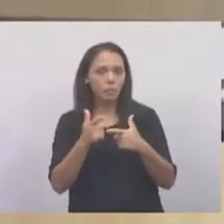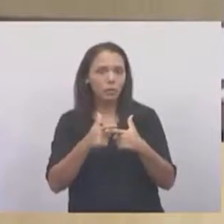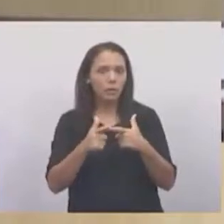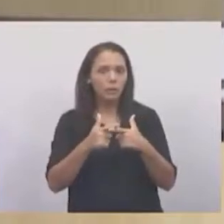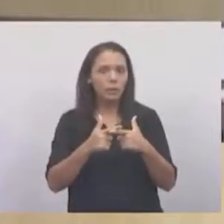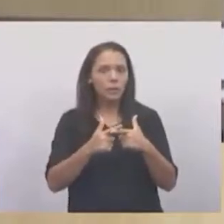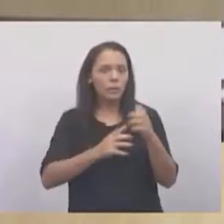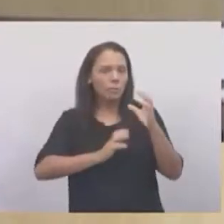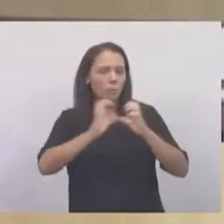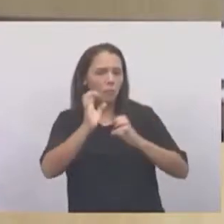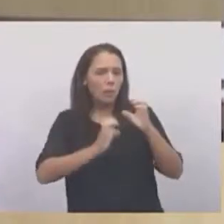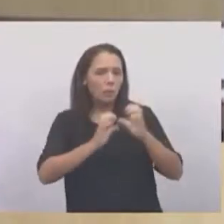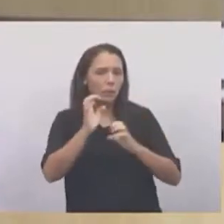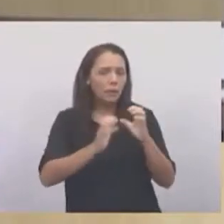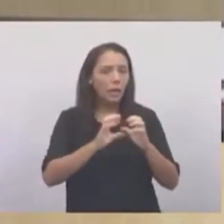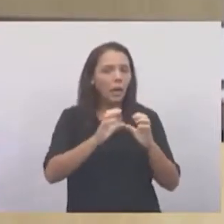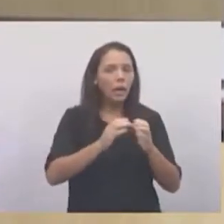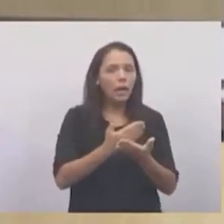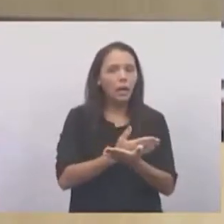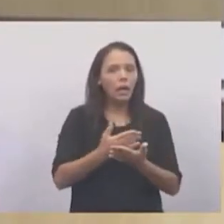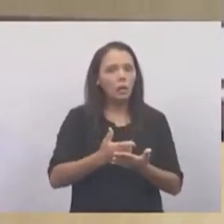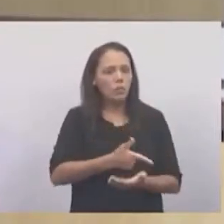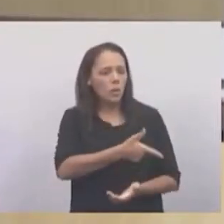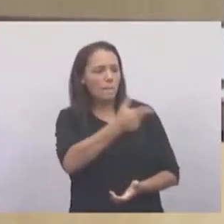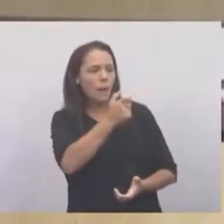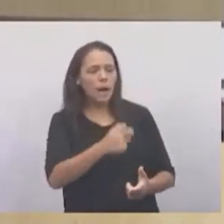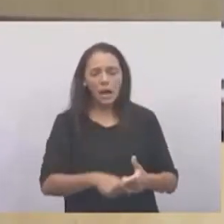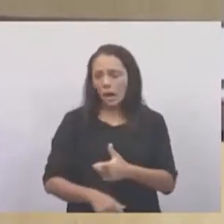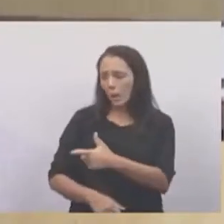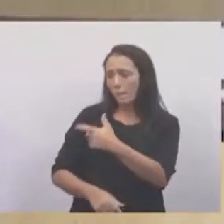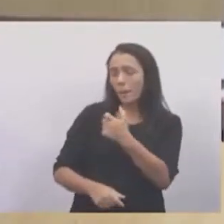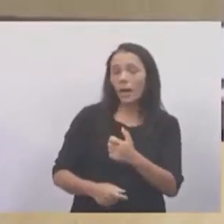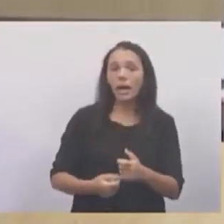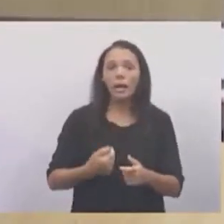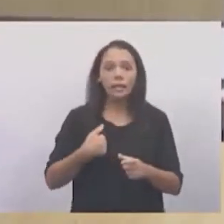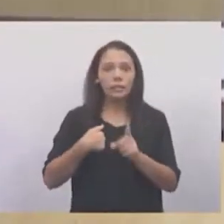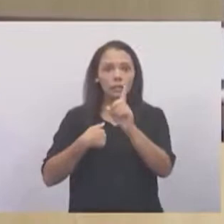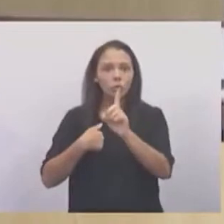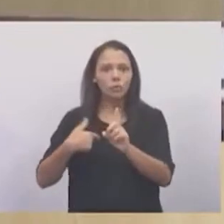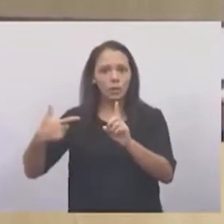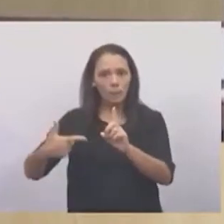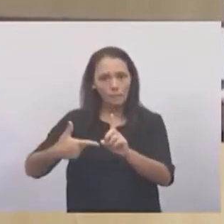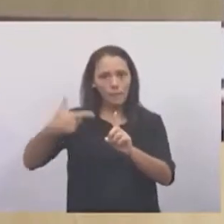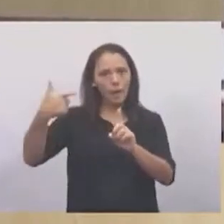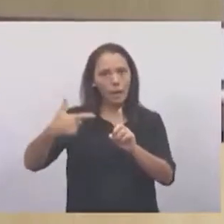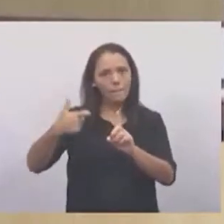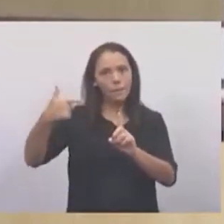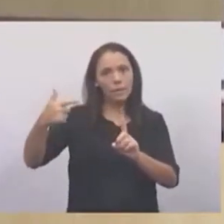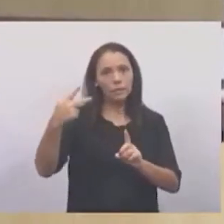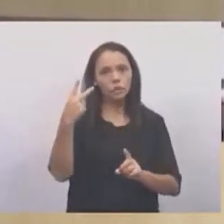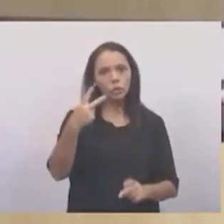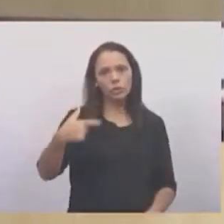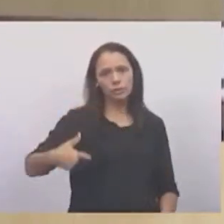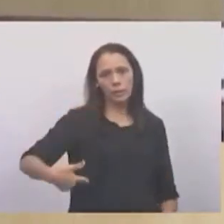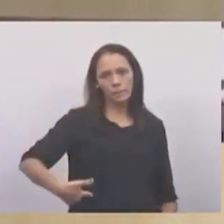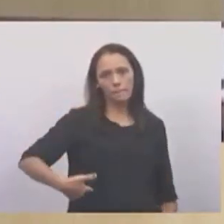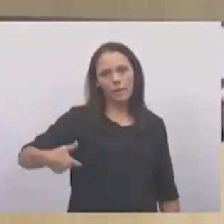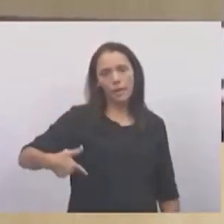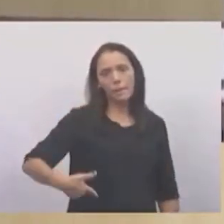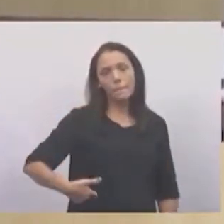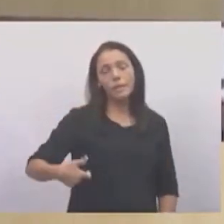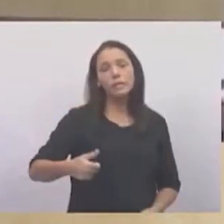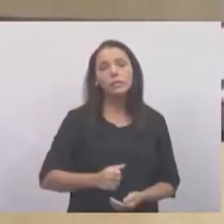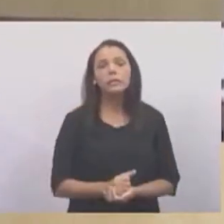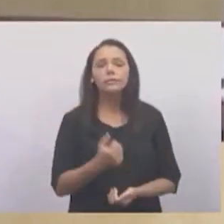começou a efetuar tiros de um para o outro, e eu estava ali no meio e levei 2 tiros na barriga.